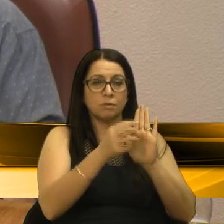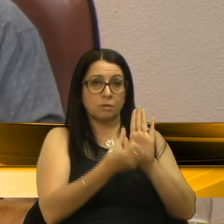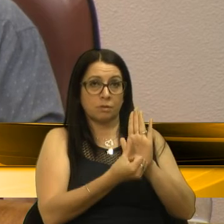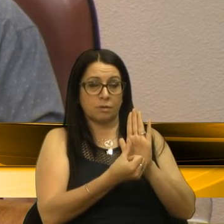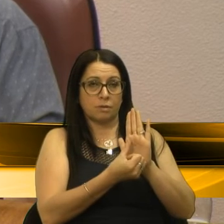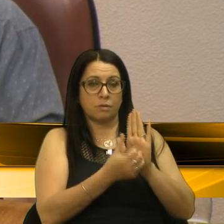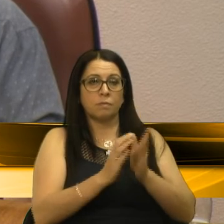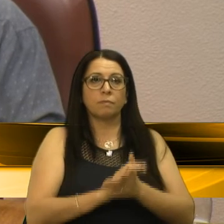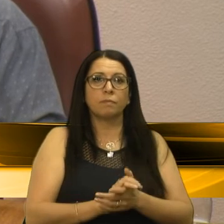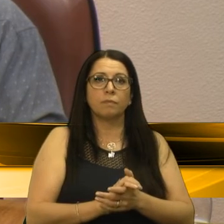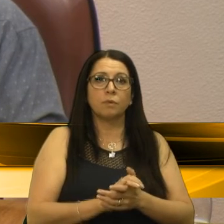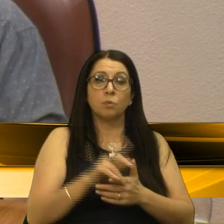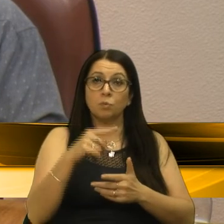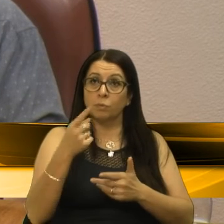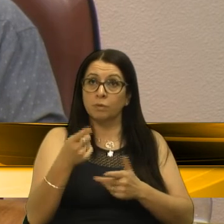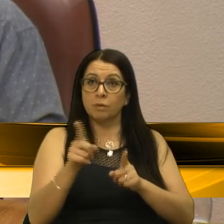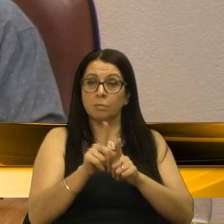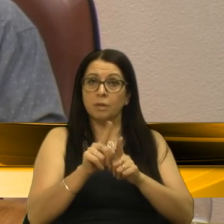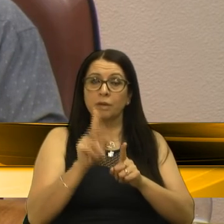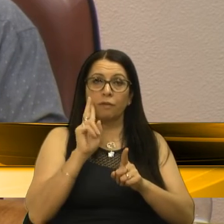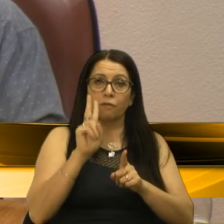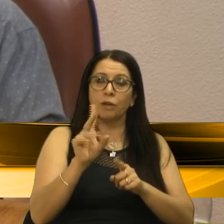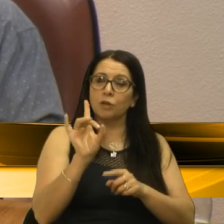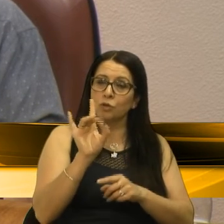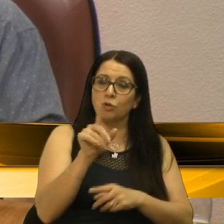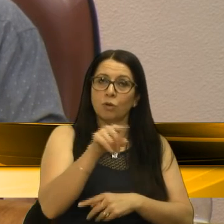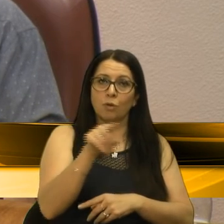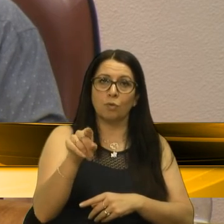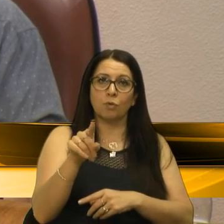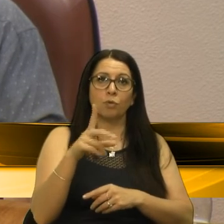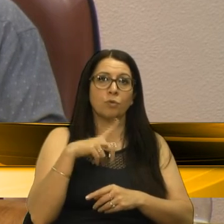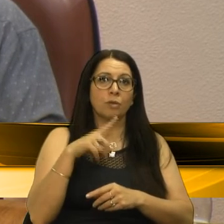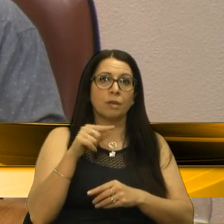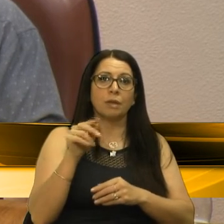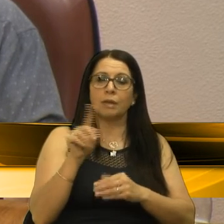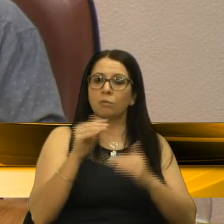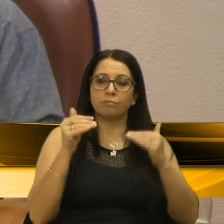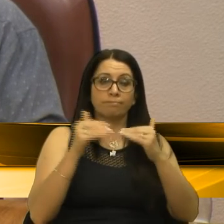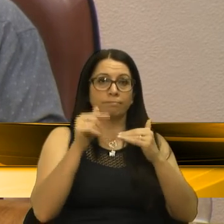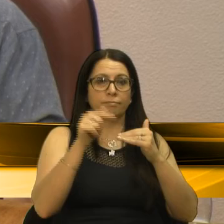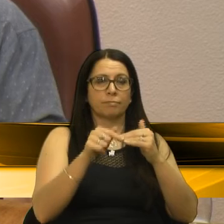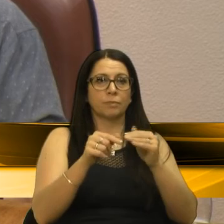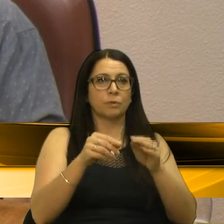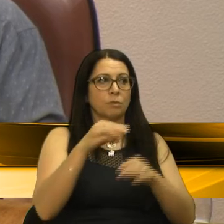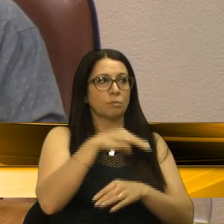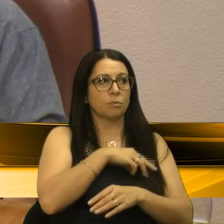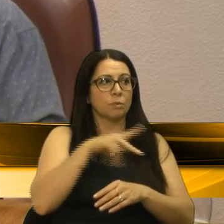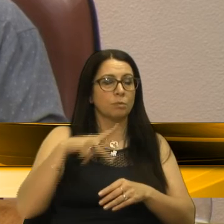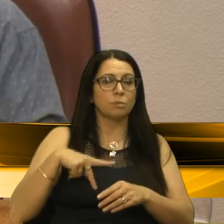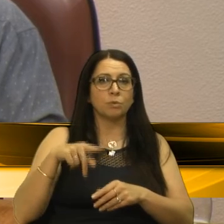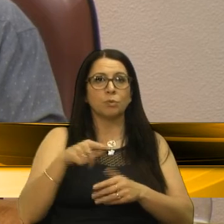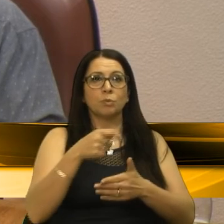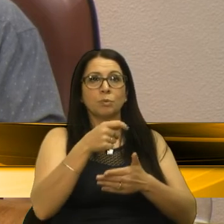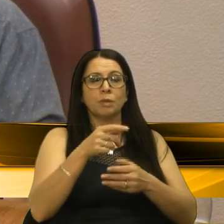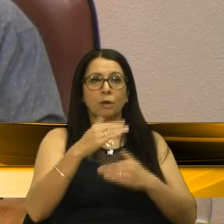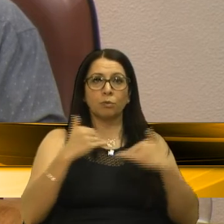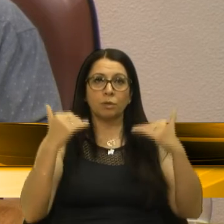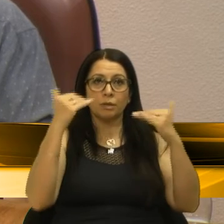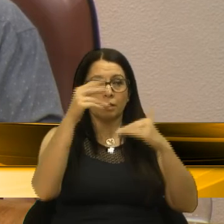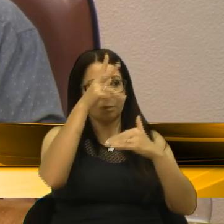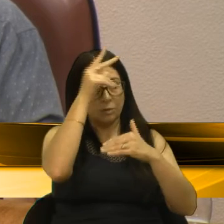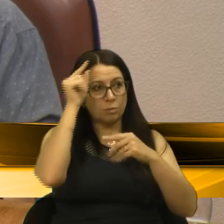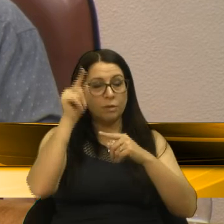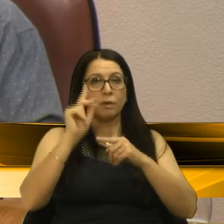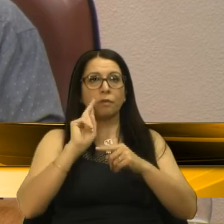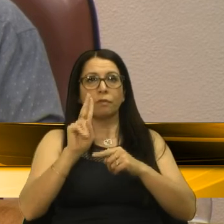16º. Por outro lado, o fato de que somente quando confrontado com a recomendação do Ministério Público, a autoridade municipal trouxe